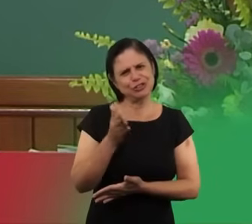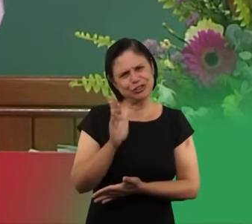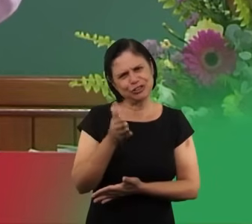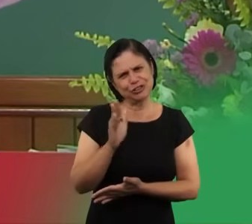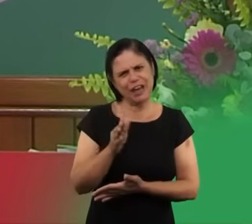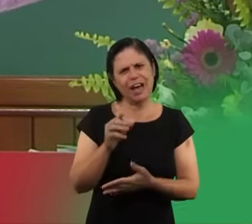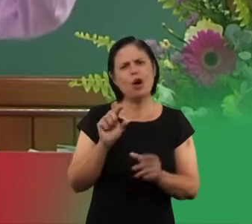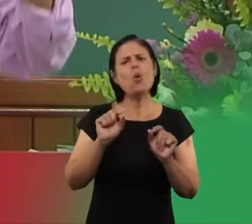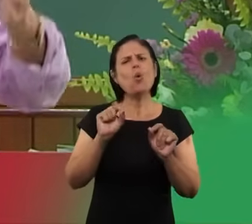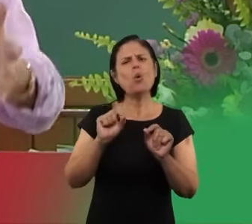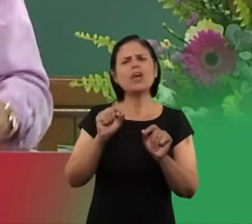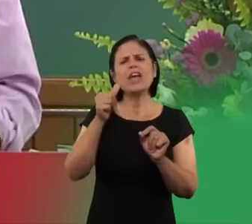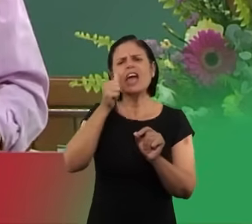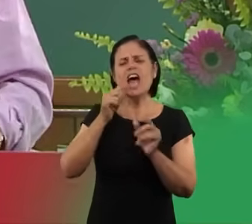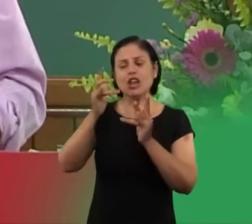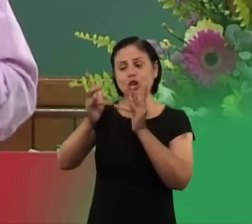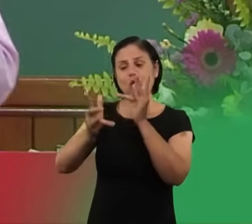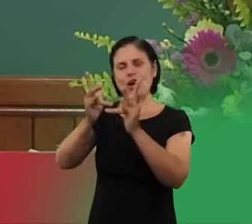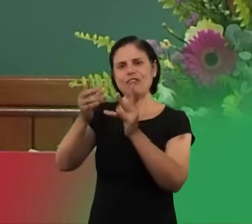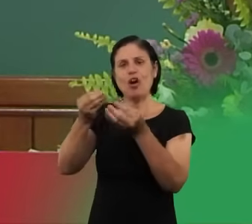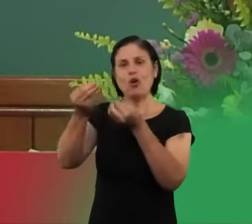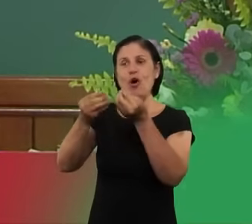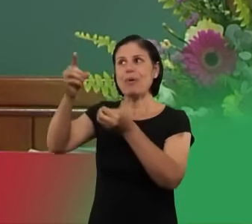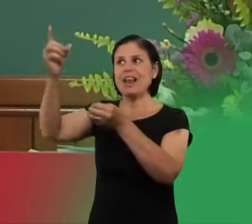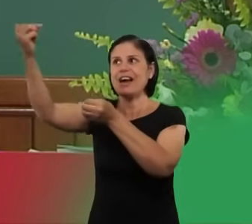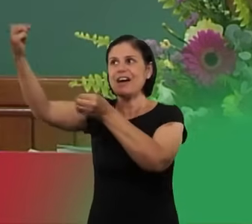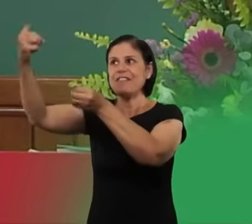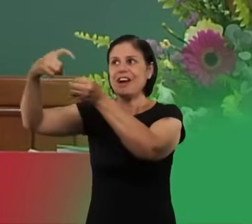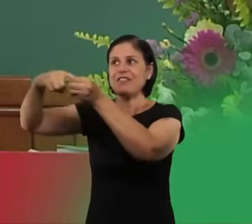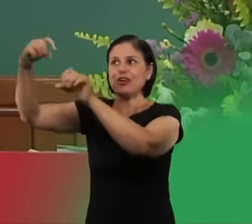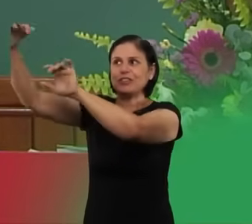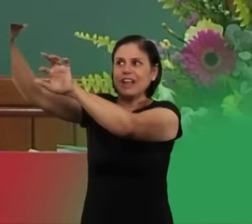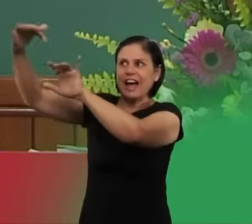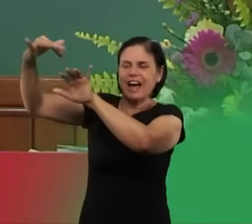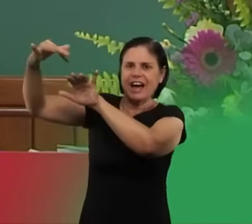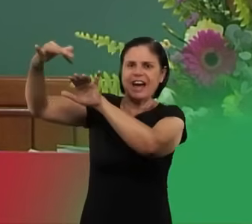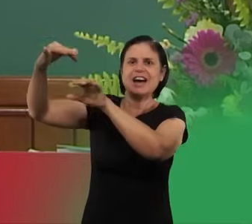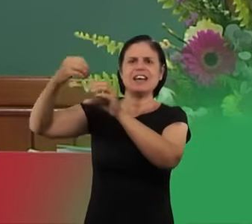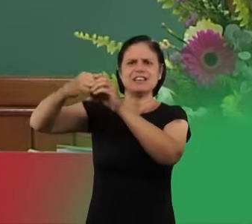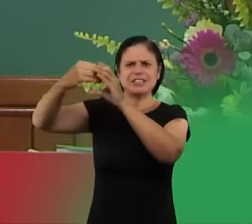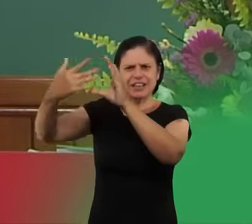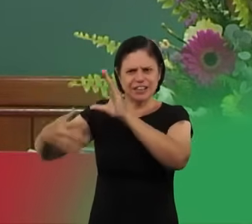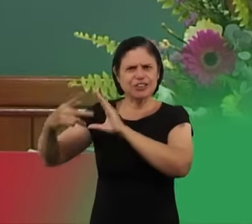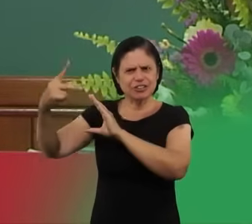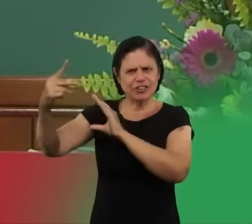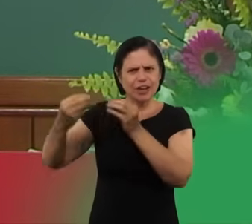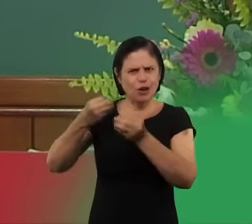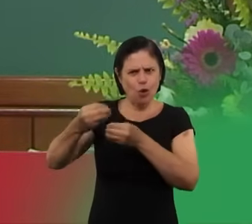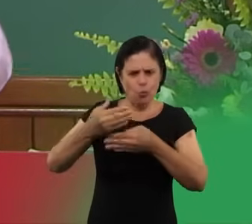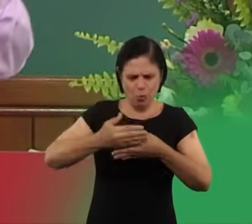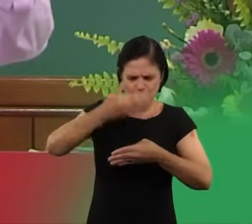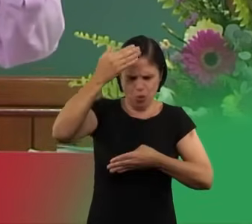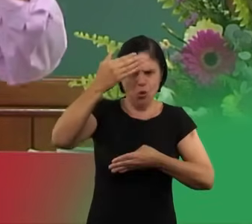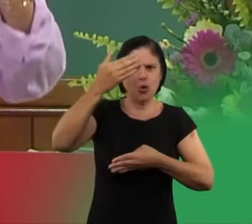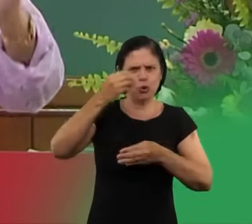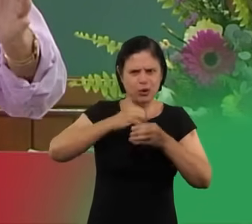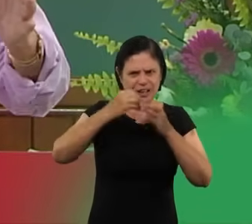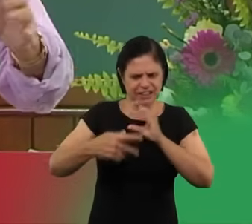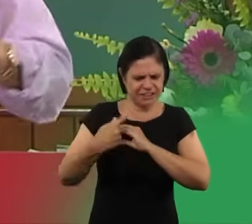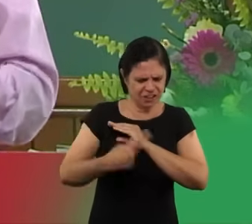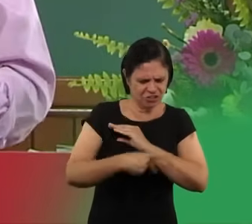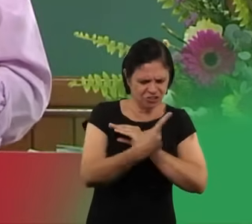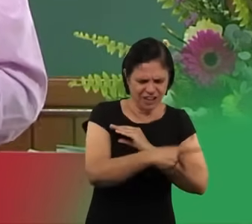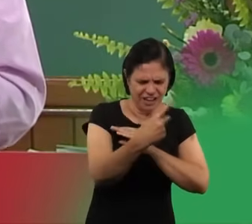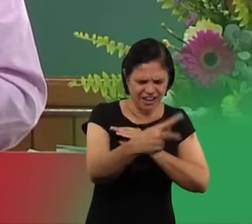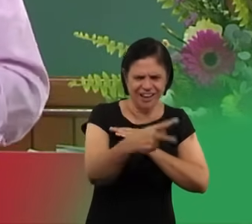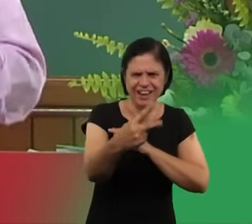noiva, como ela vai descer, os aspectos da construção dessa